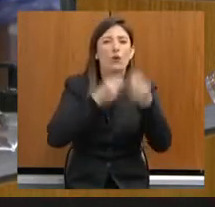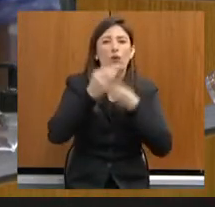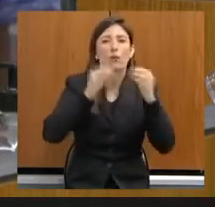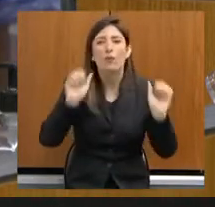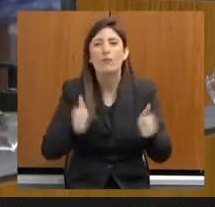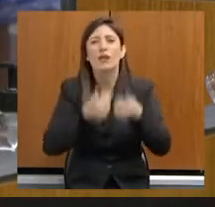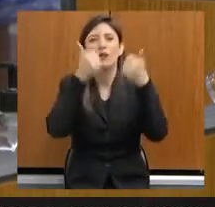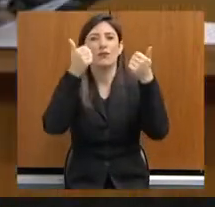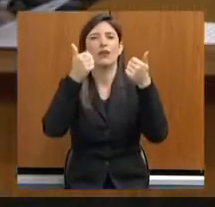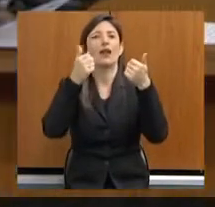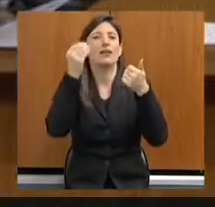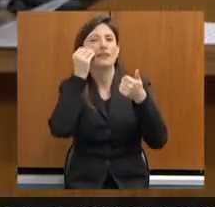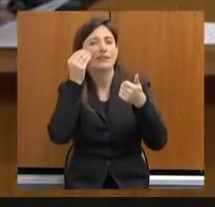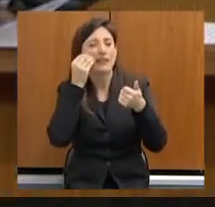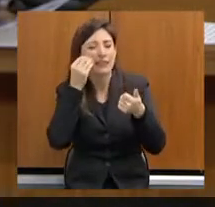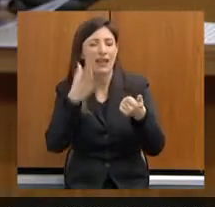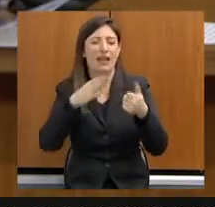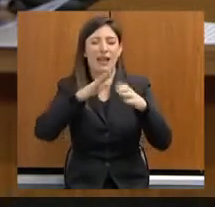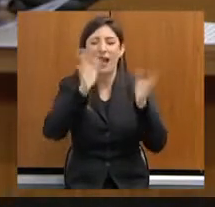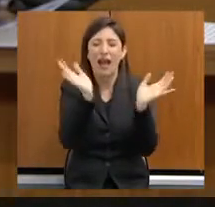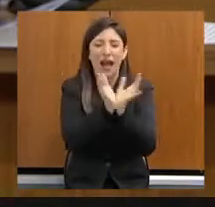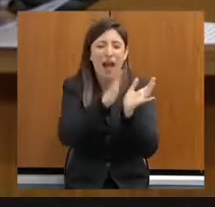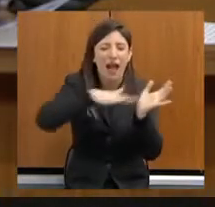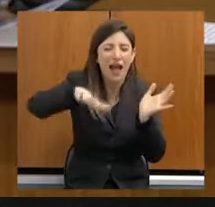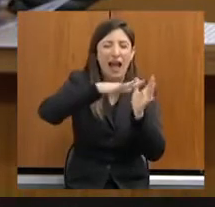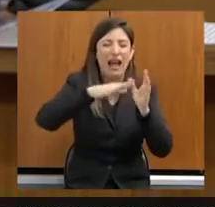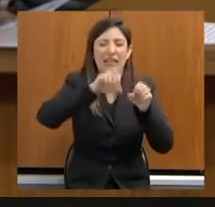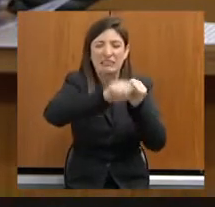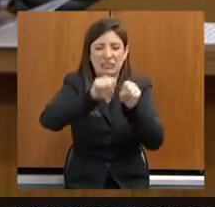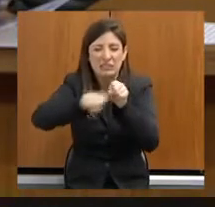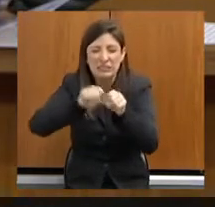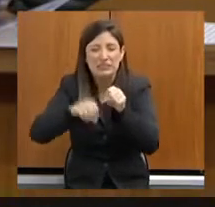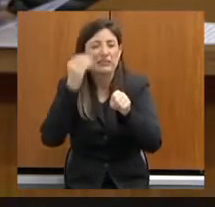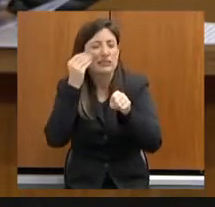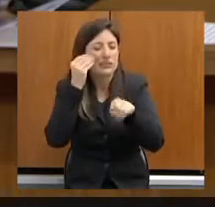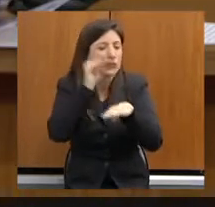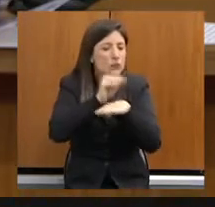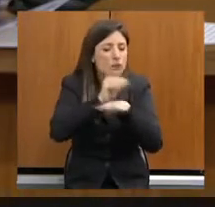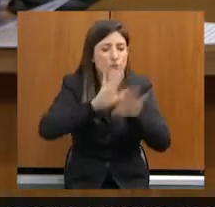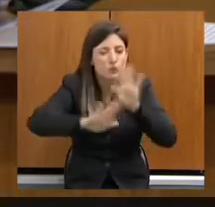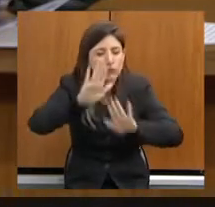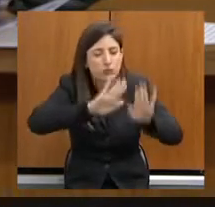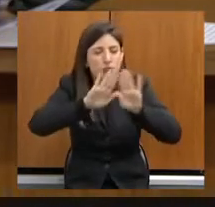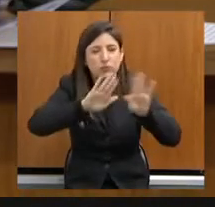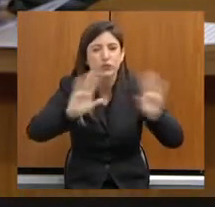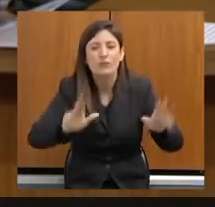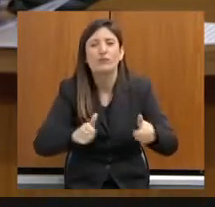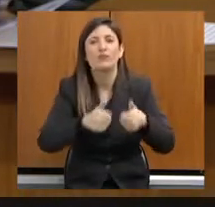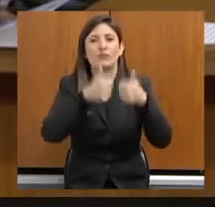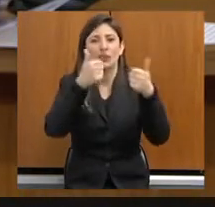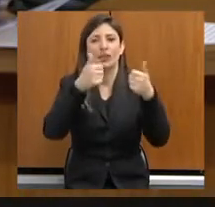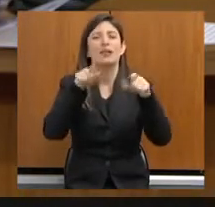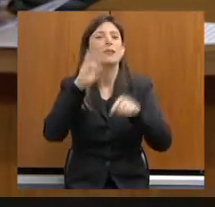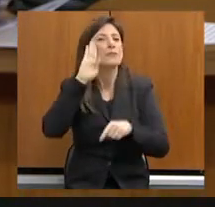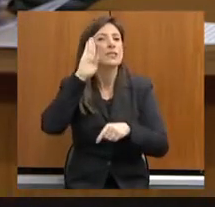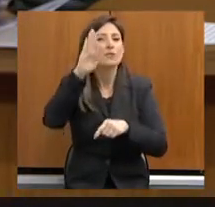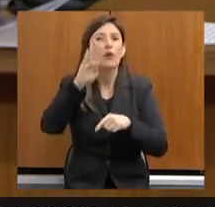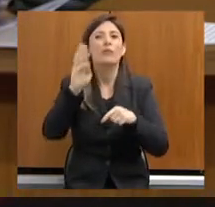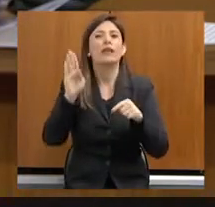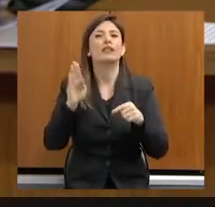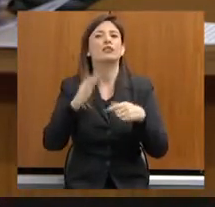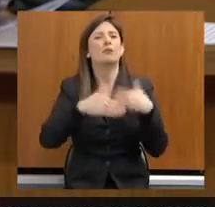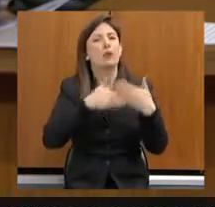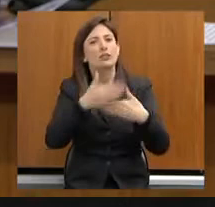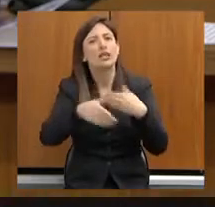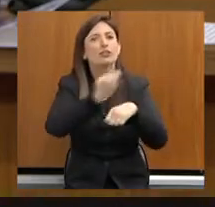de áreas degradadas o processo de licenciamento e principalmente os processos de gestão